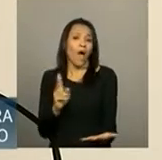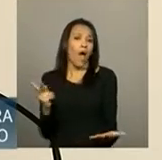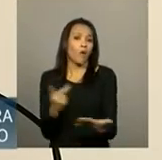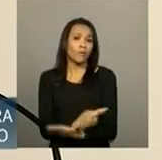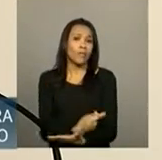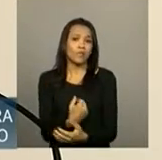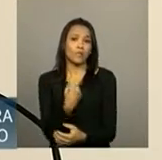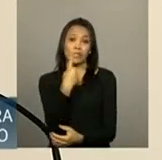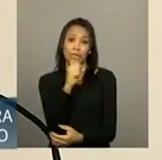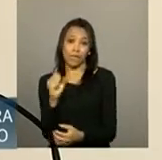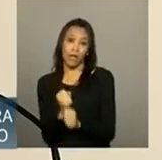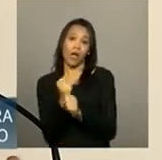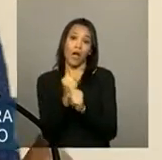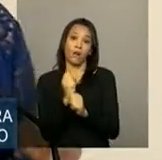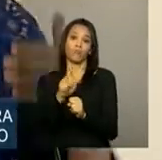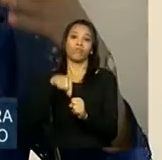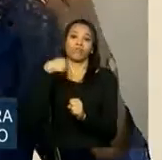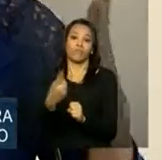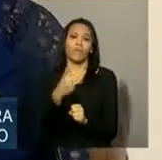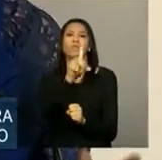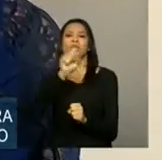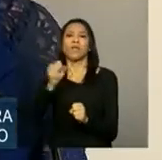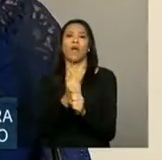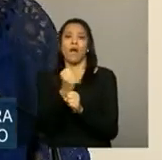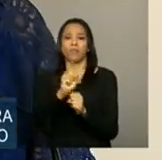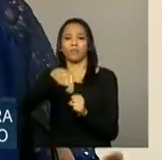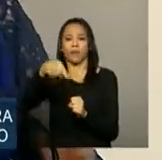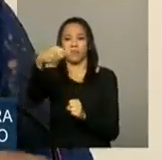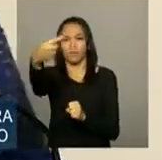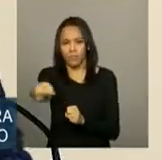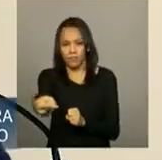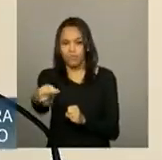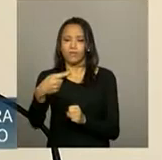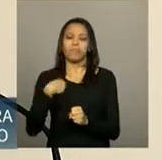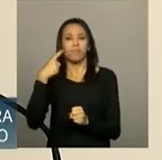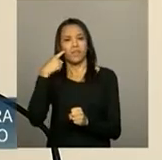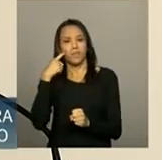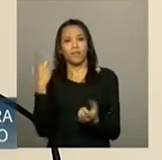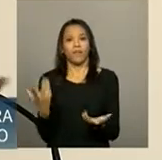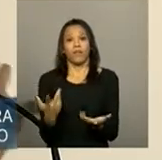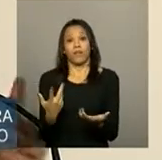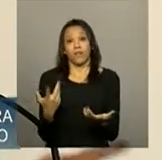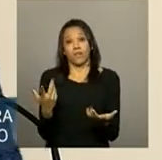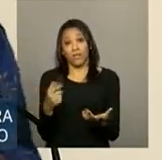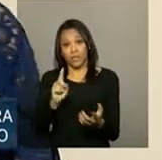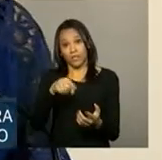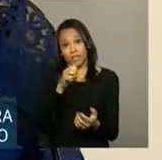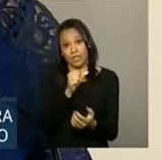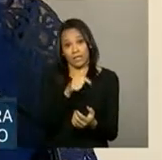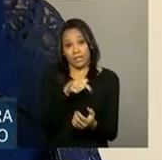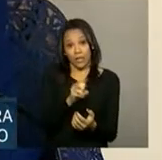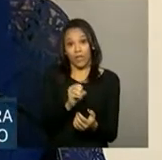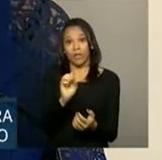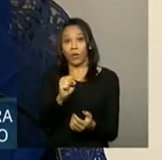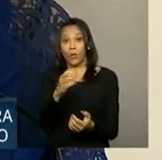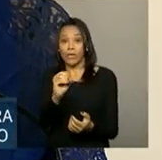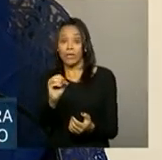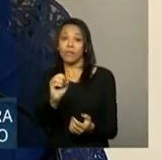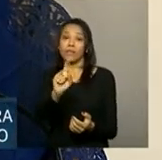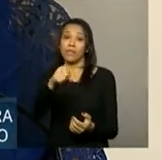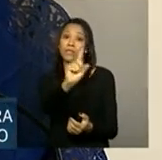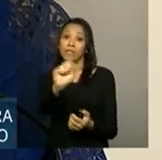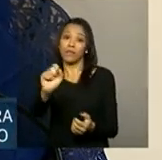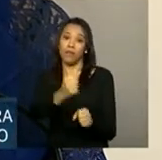anos porque ela é pior seca dos últimos em alguns casos 70 em outros 80 em outros 100 anos